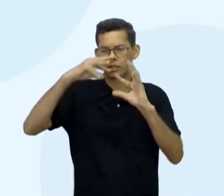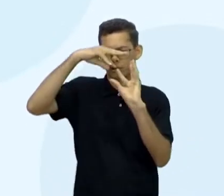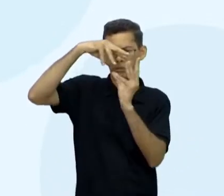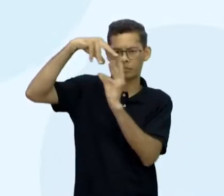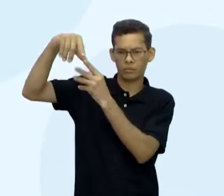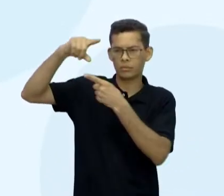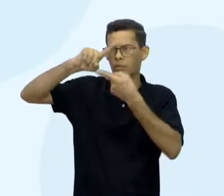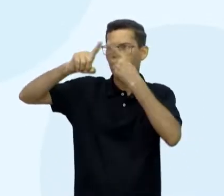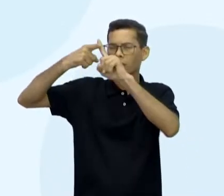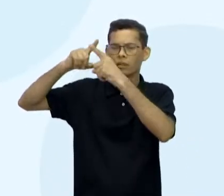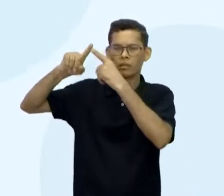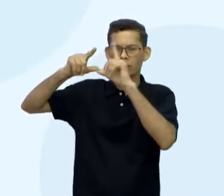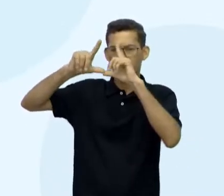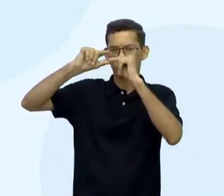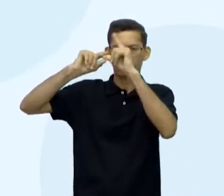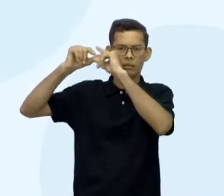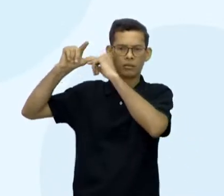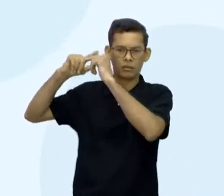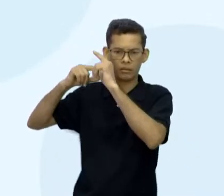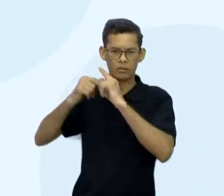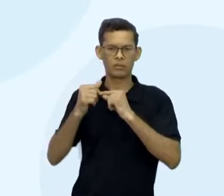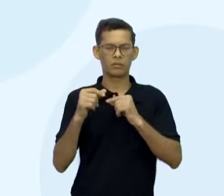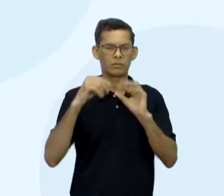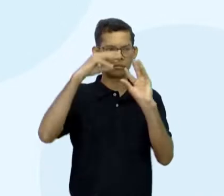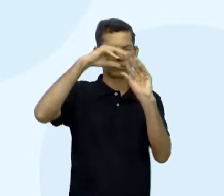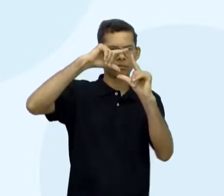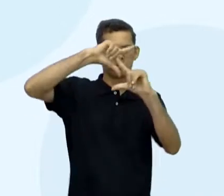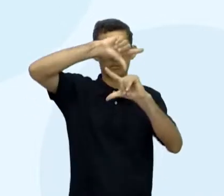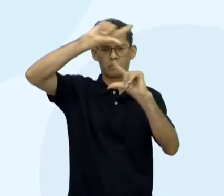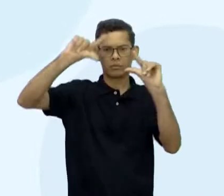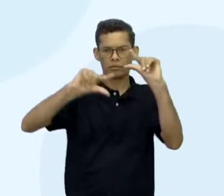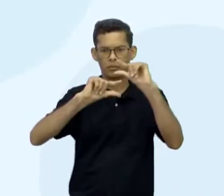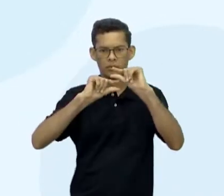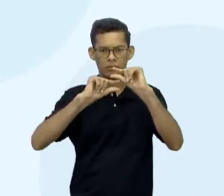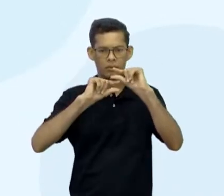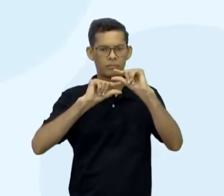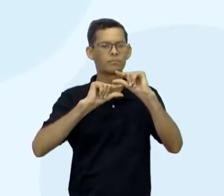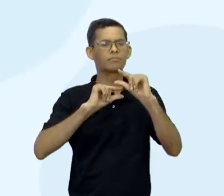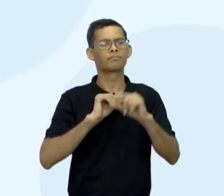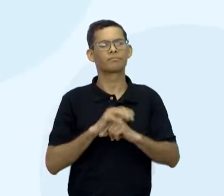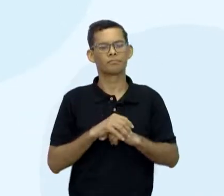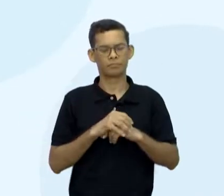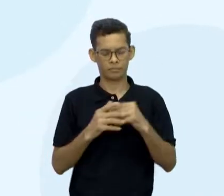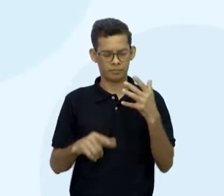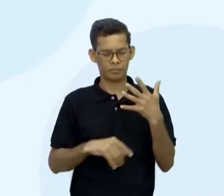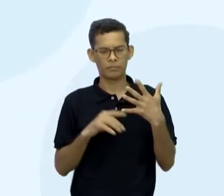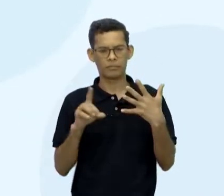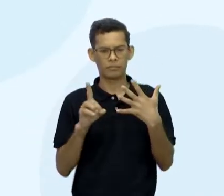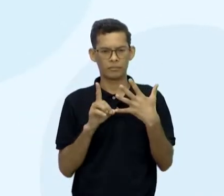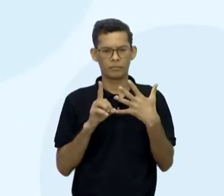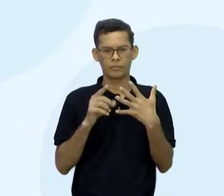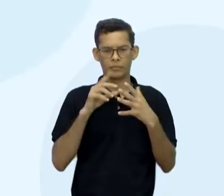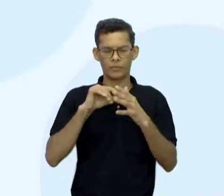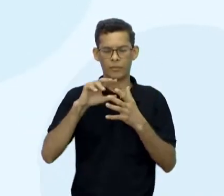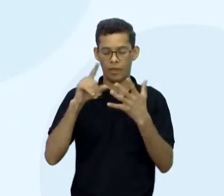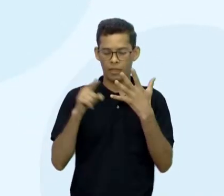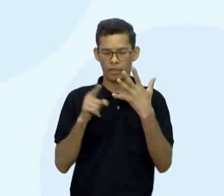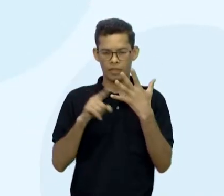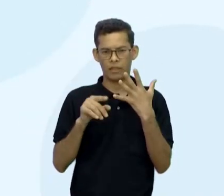e galáxias? Olha, pode pensar sobre isso. A lei da gravitação não ser válida para objetos aqui na